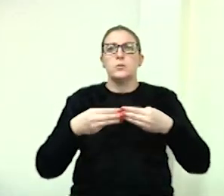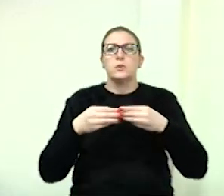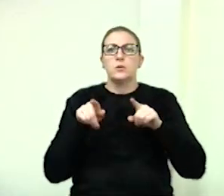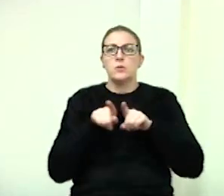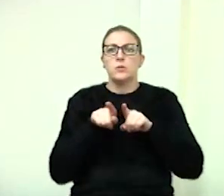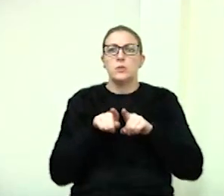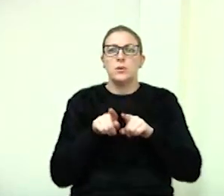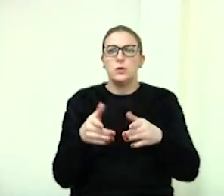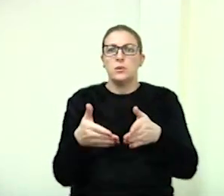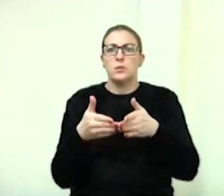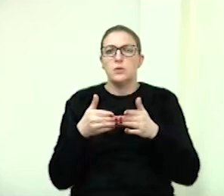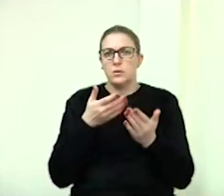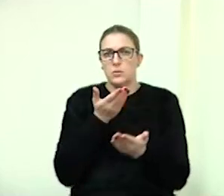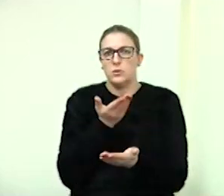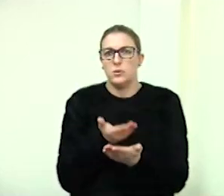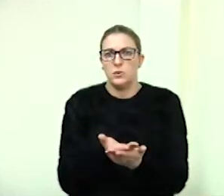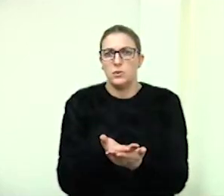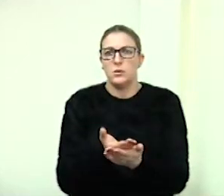Obrigado.